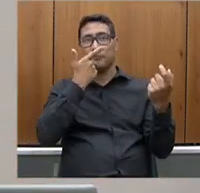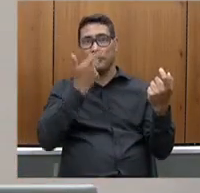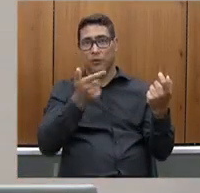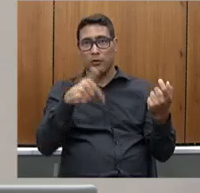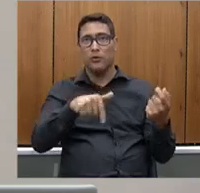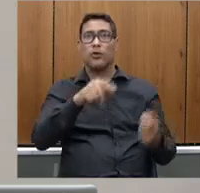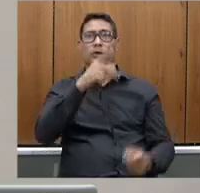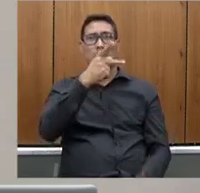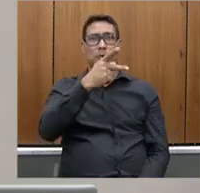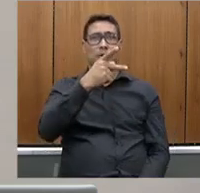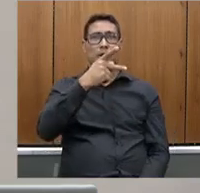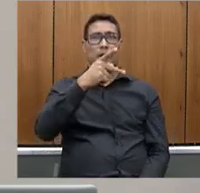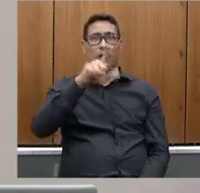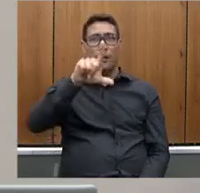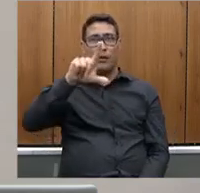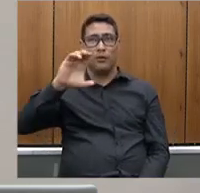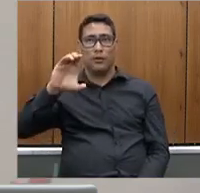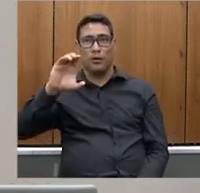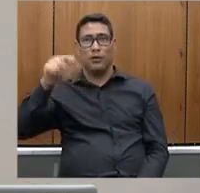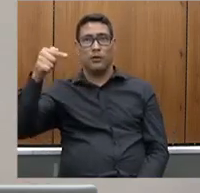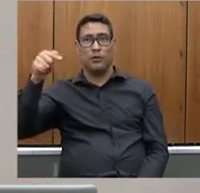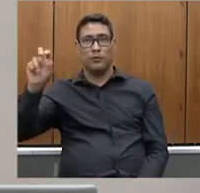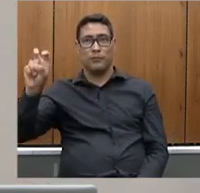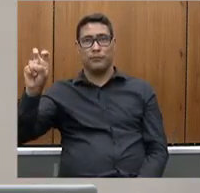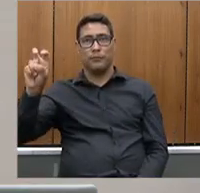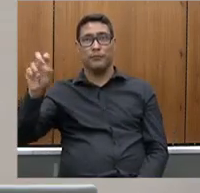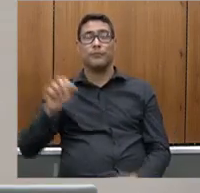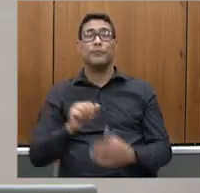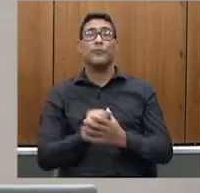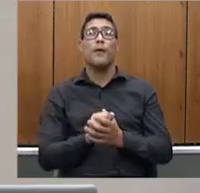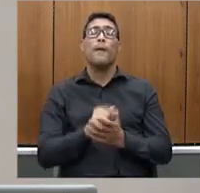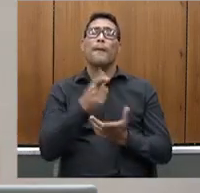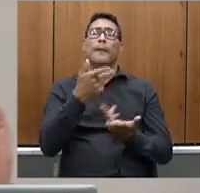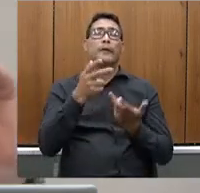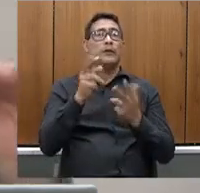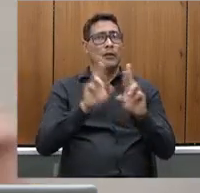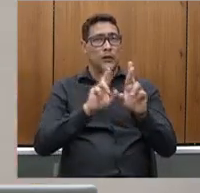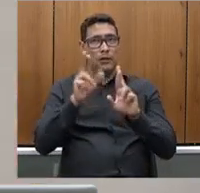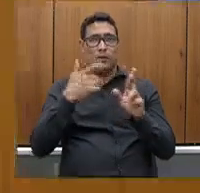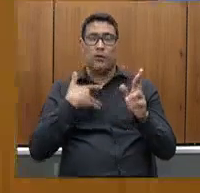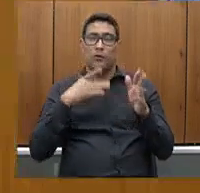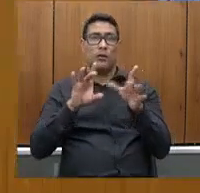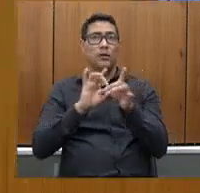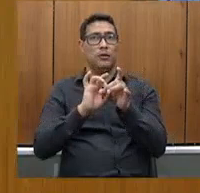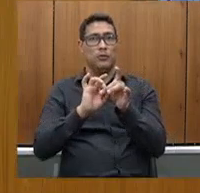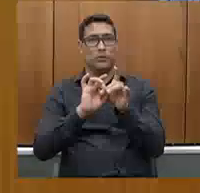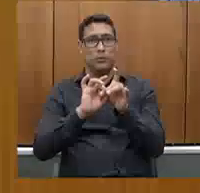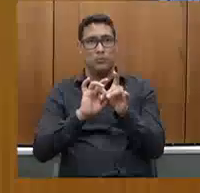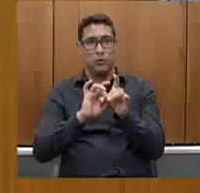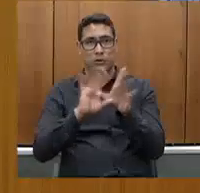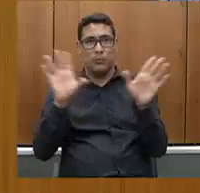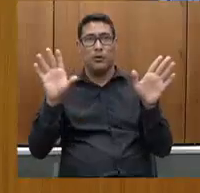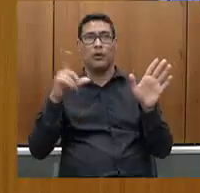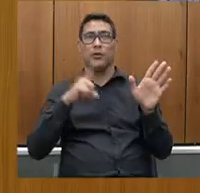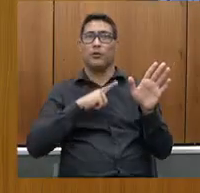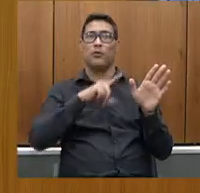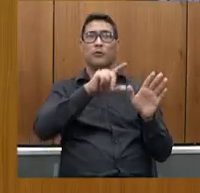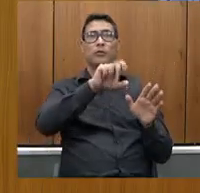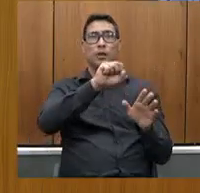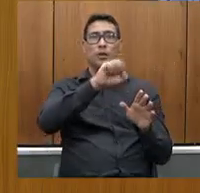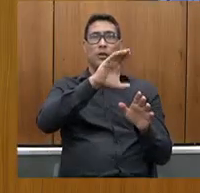do PLC 75 com relação a disponibilização das escalas